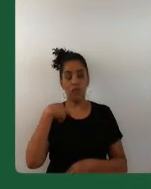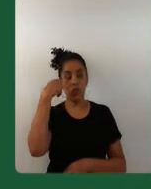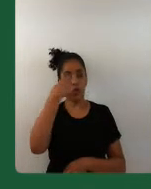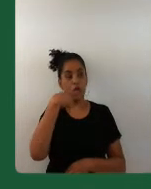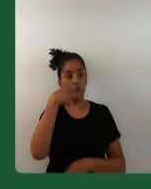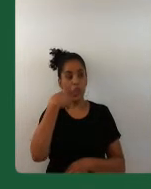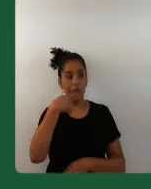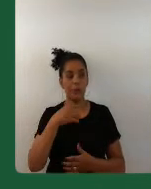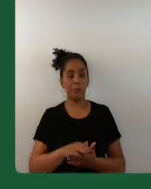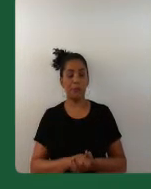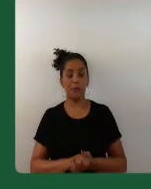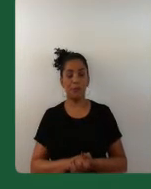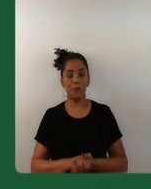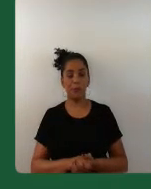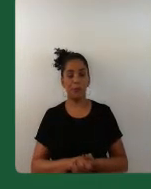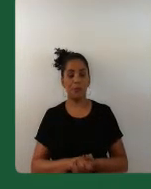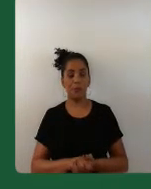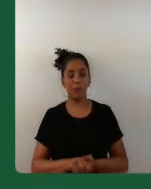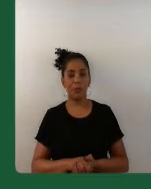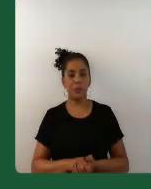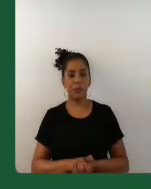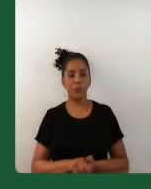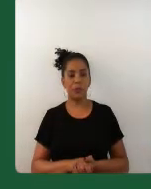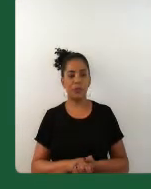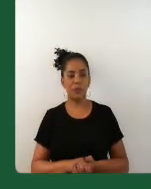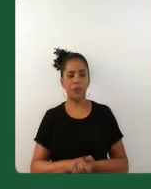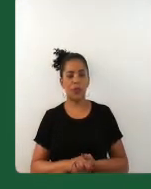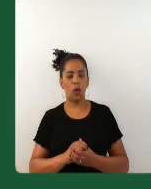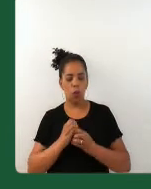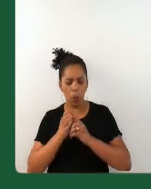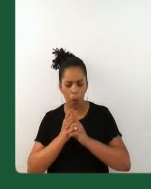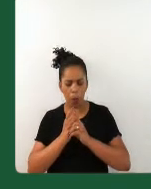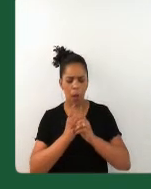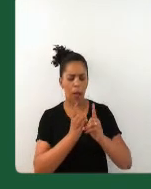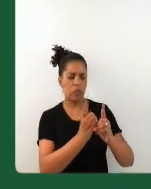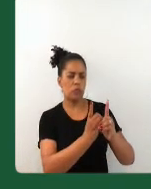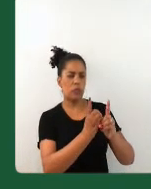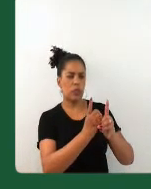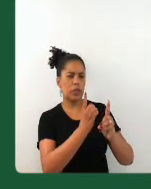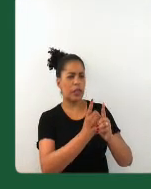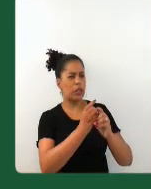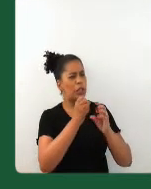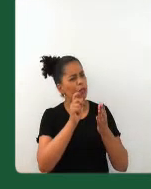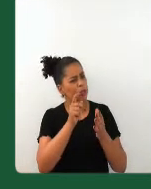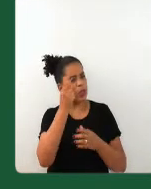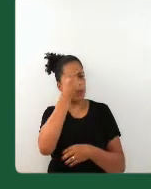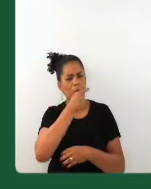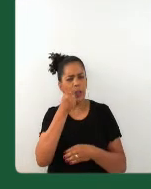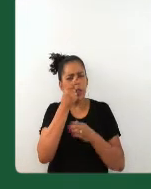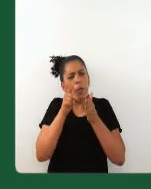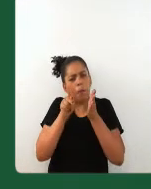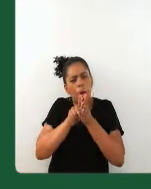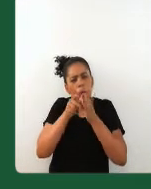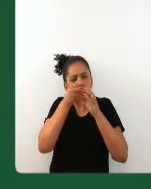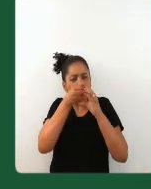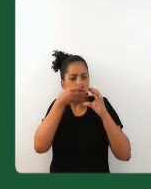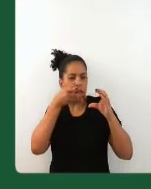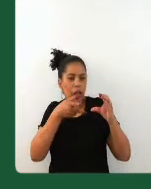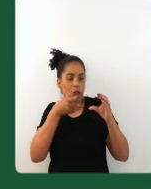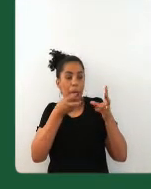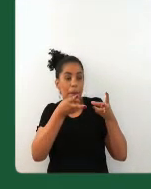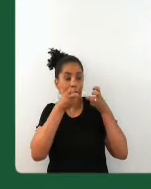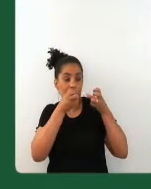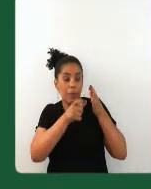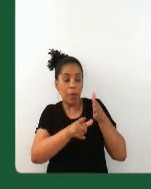né, e o paciente tem essa face bem característica, né? Podemos ver o